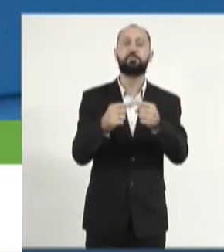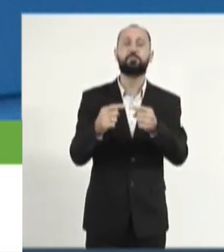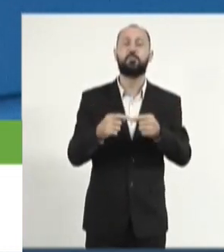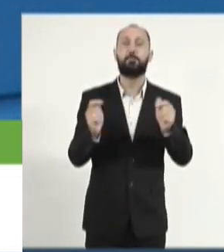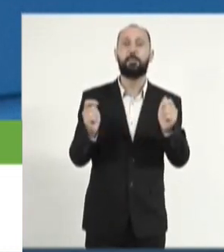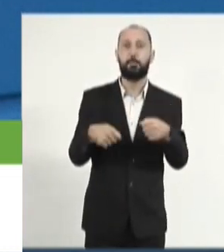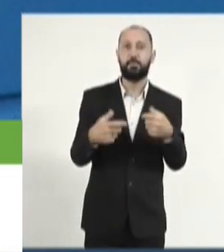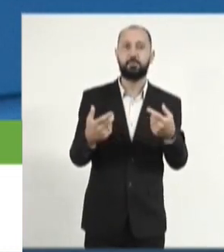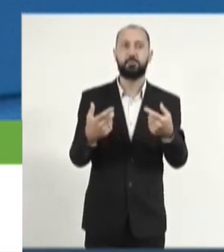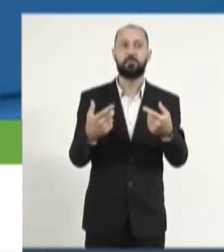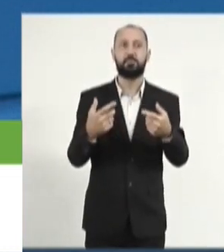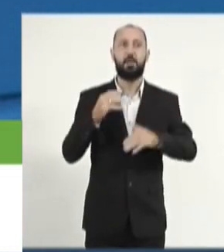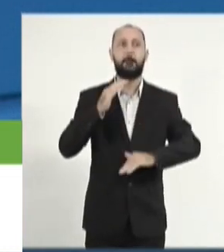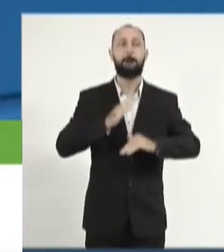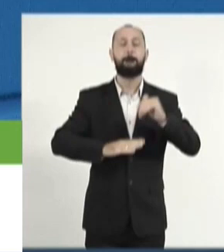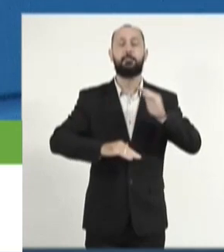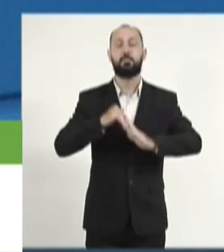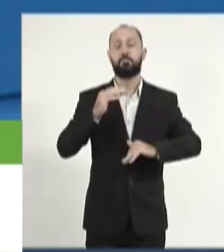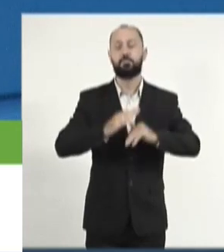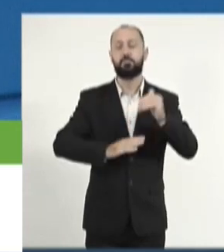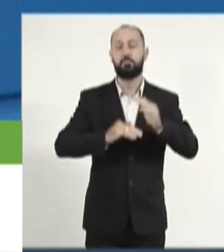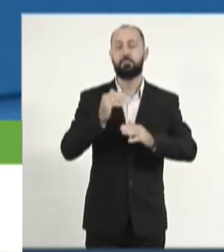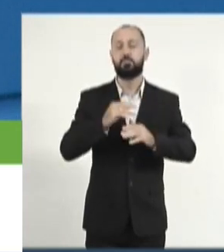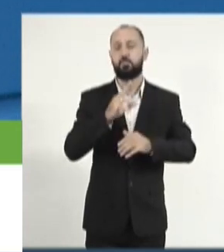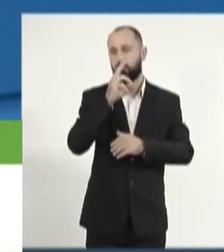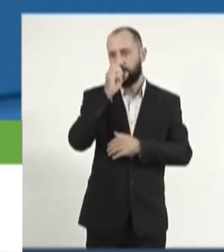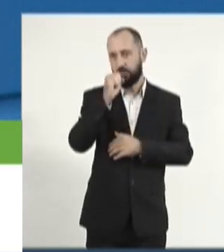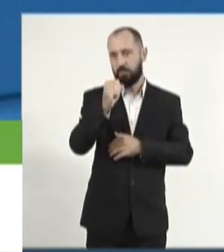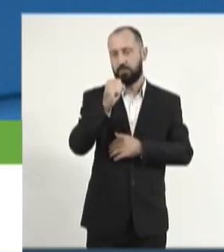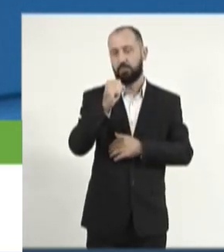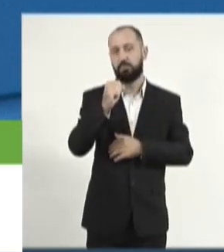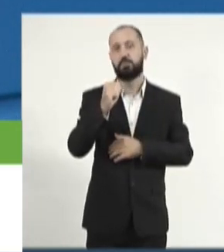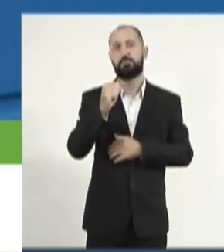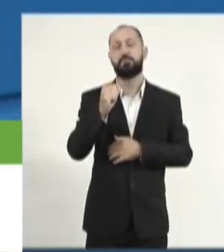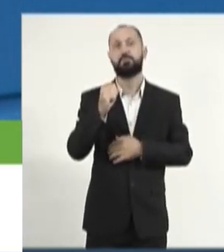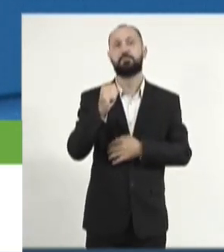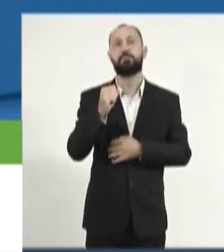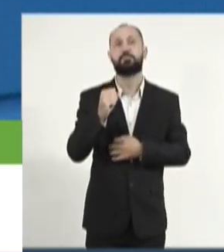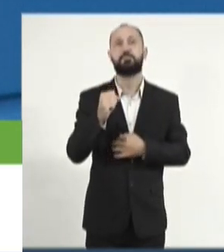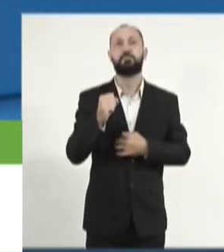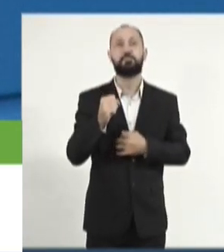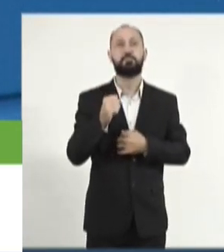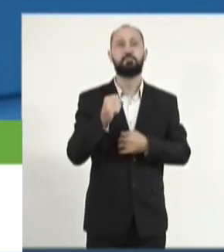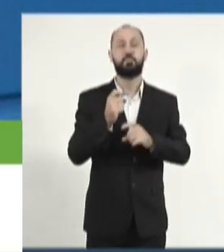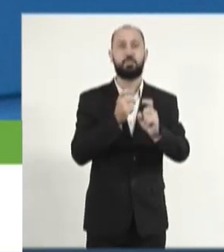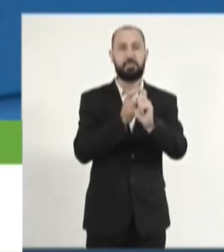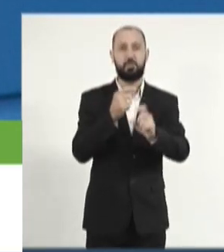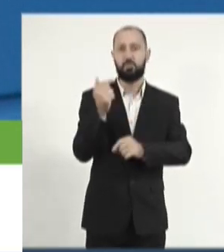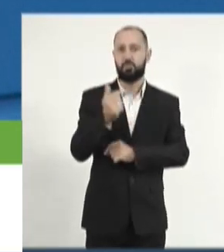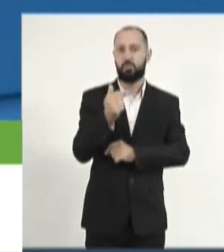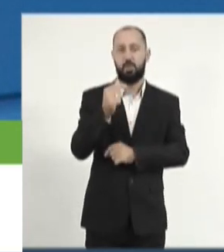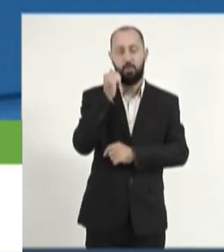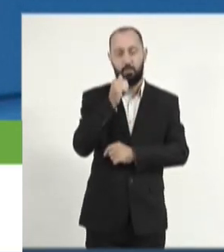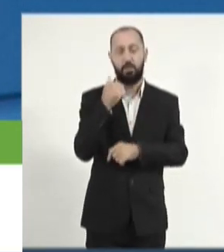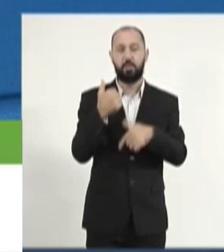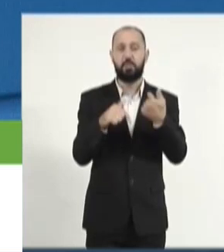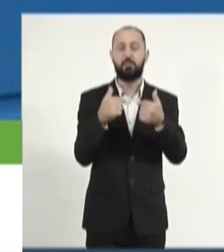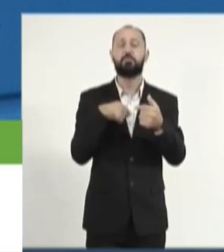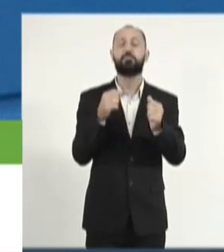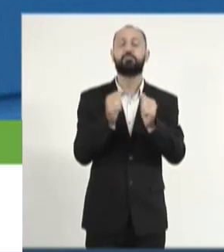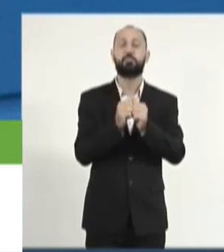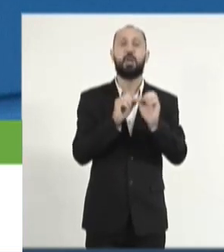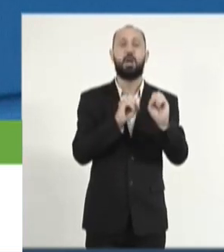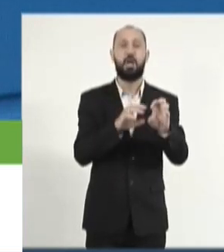à capacitação, à profissionalização e ao seu fortalecimento do labor rural. Inciso 2º, garantir à mulher do campo